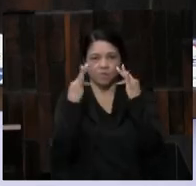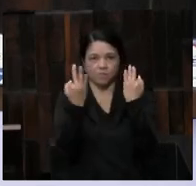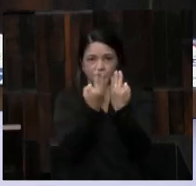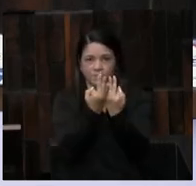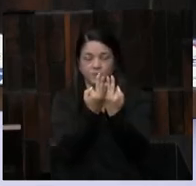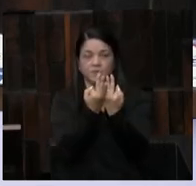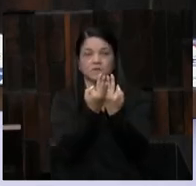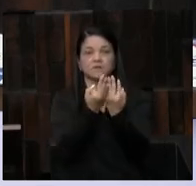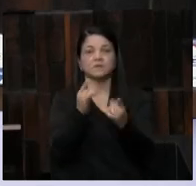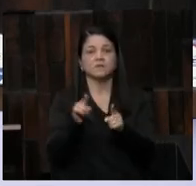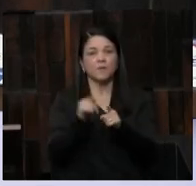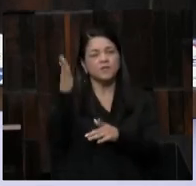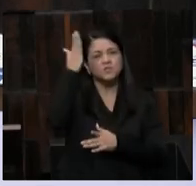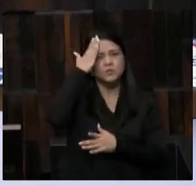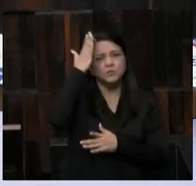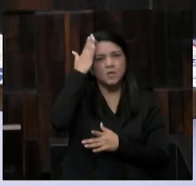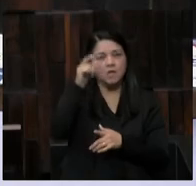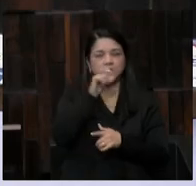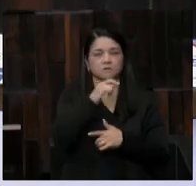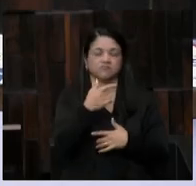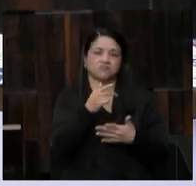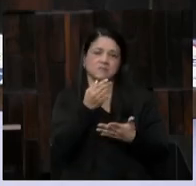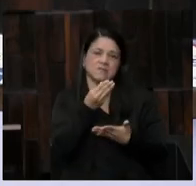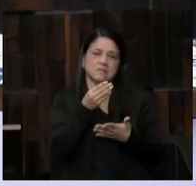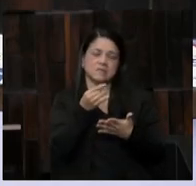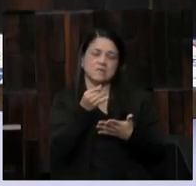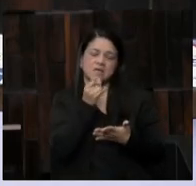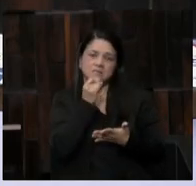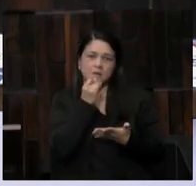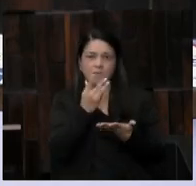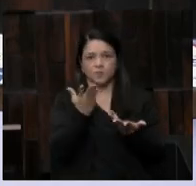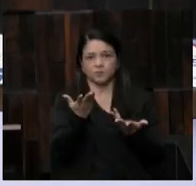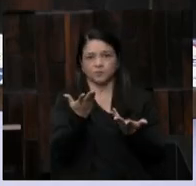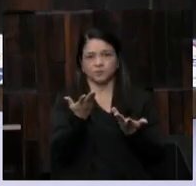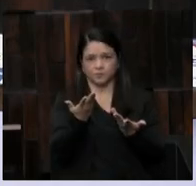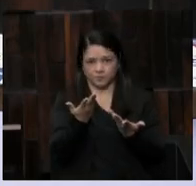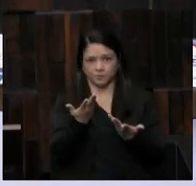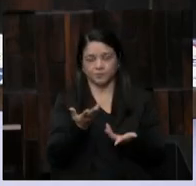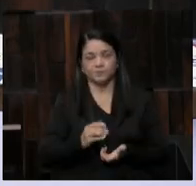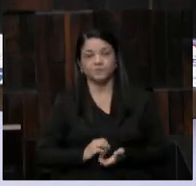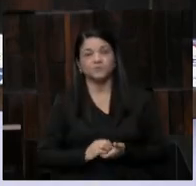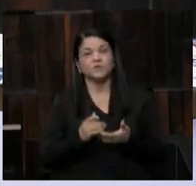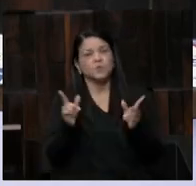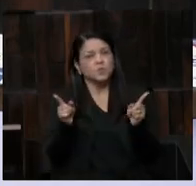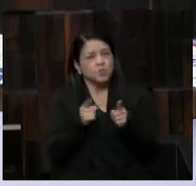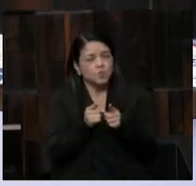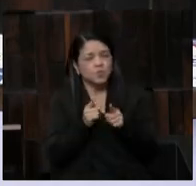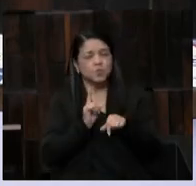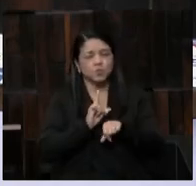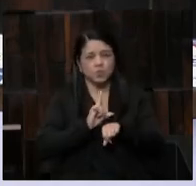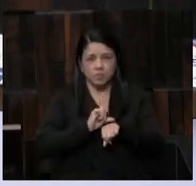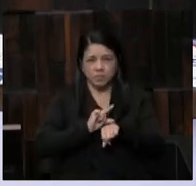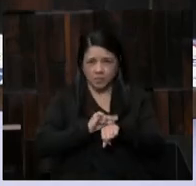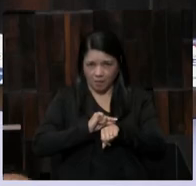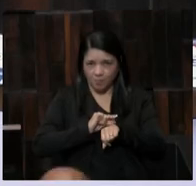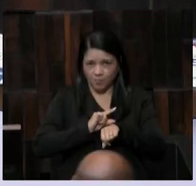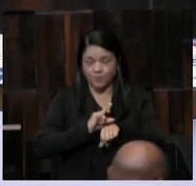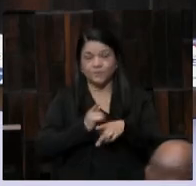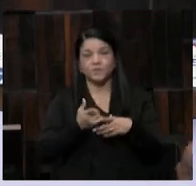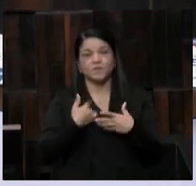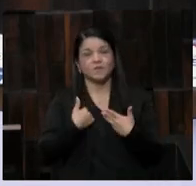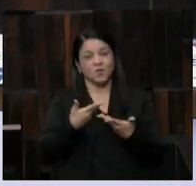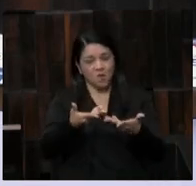e caso de sucesso e exemplos práticos. O tempo vai ser muito curto, eu acho que depois nós vamos ter que